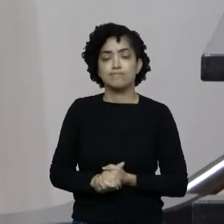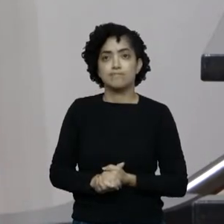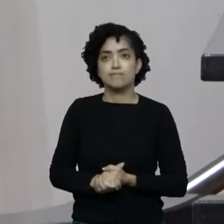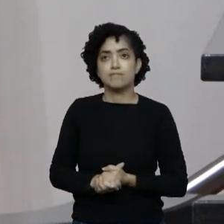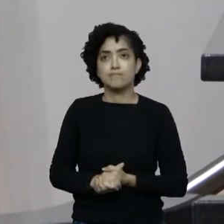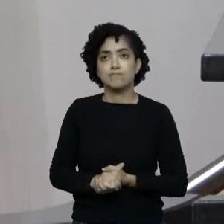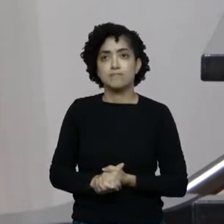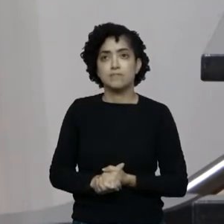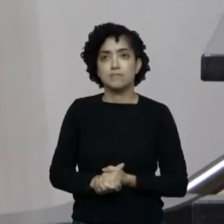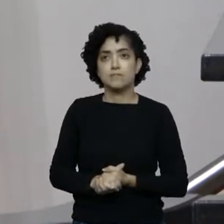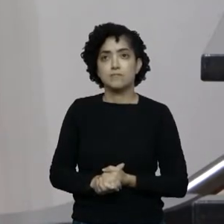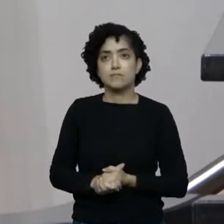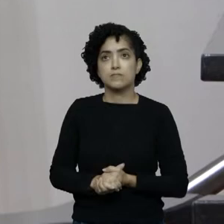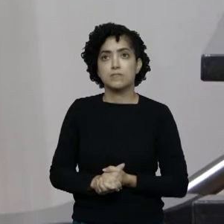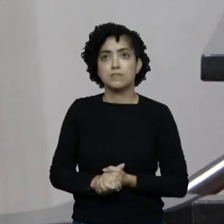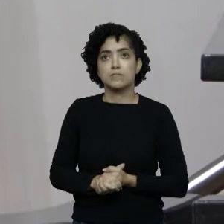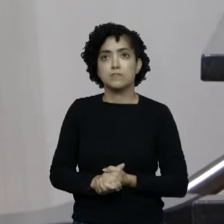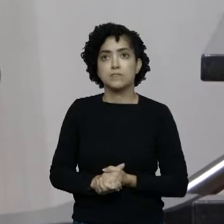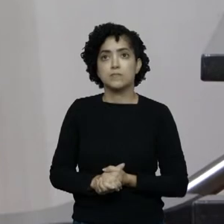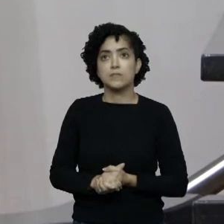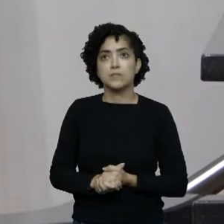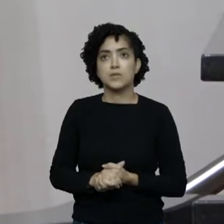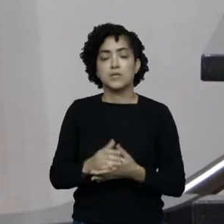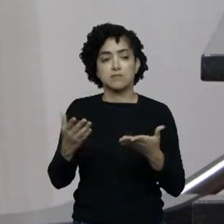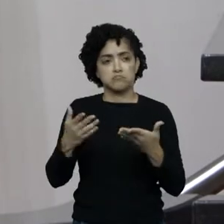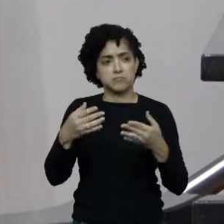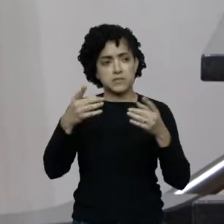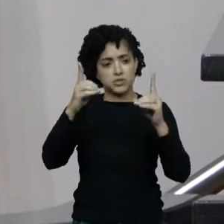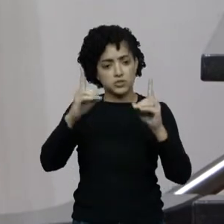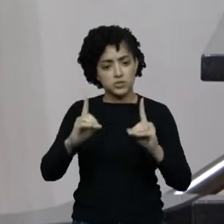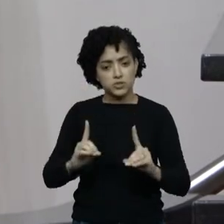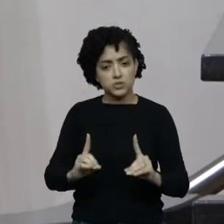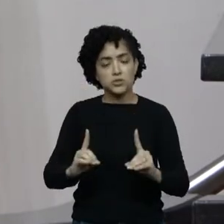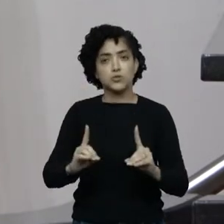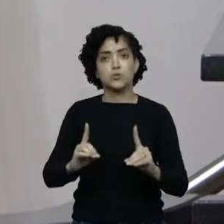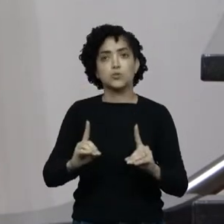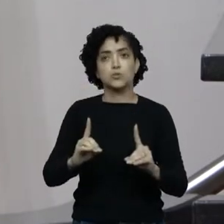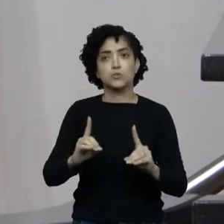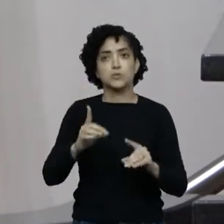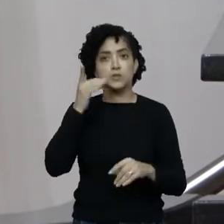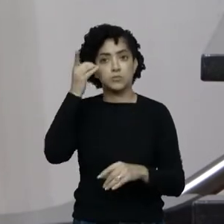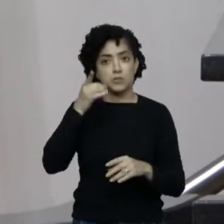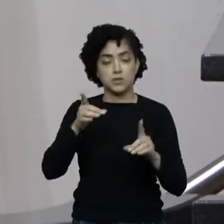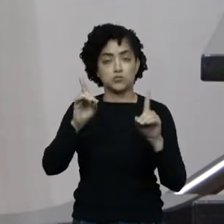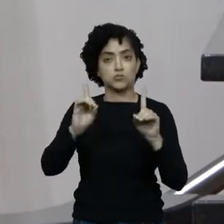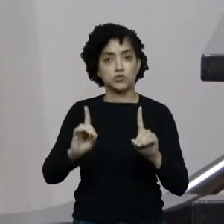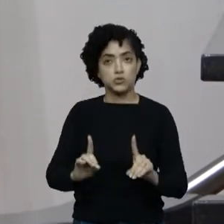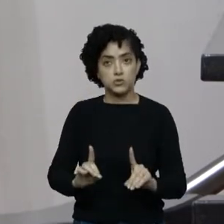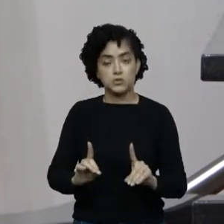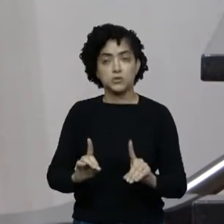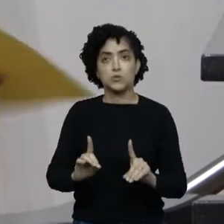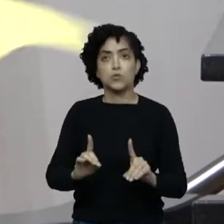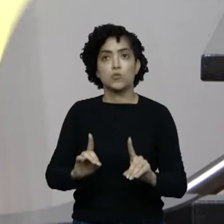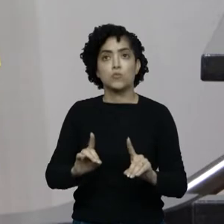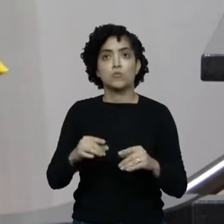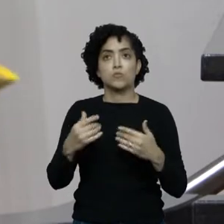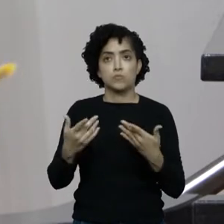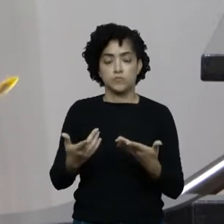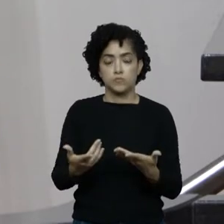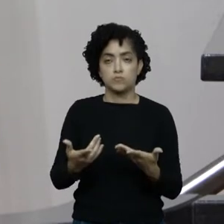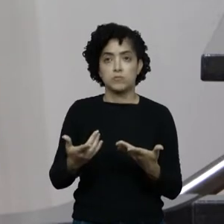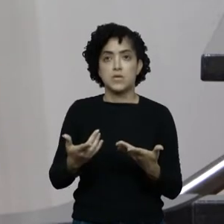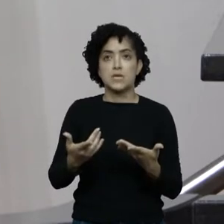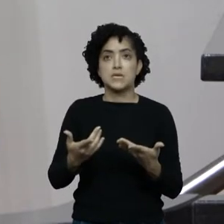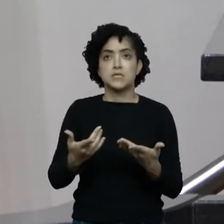Olá seja um parlamentar digno Olá seja um parlamentar